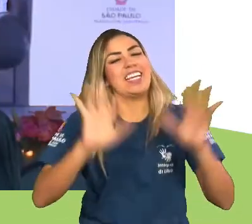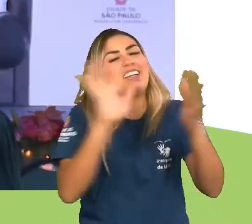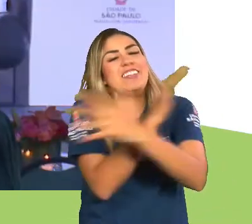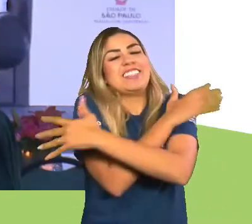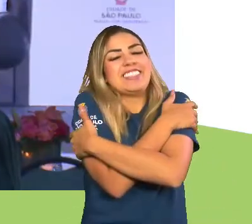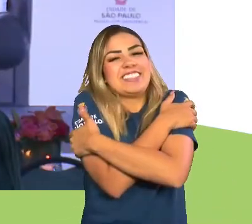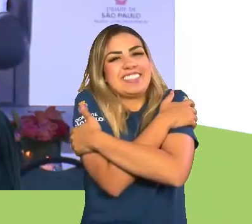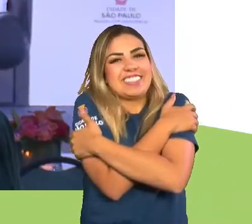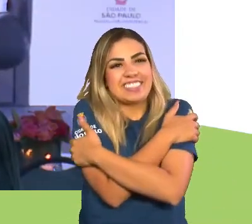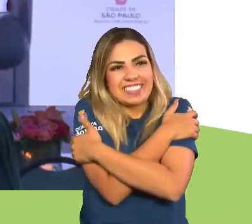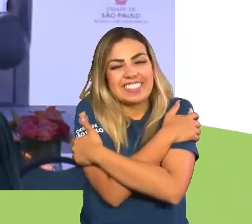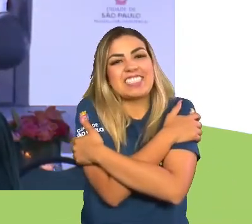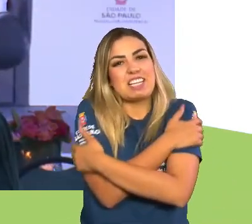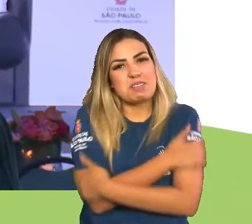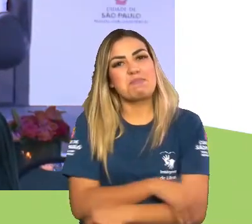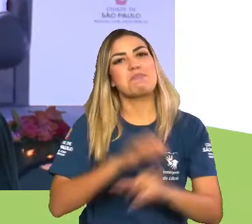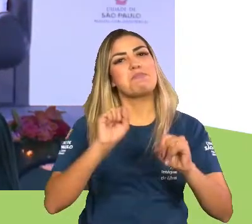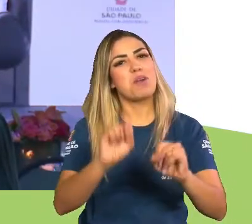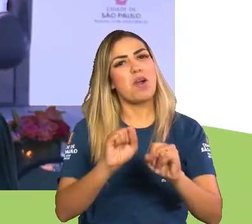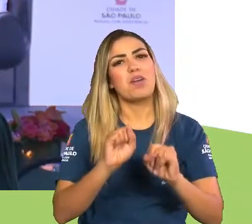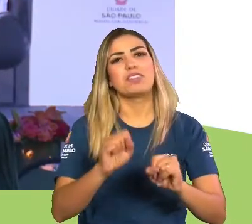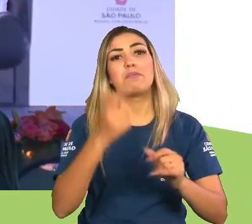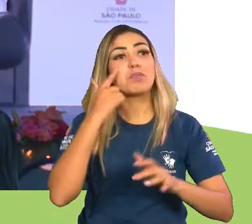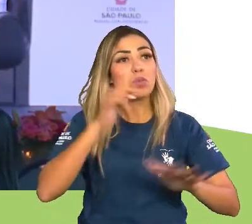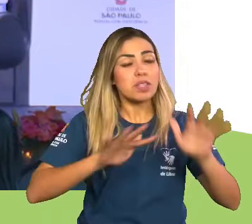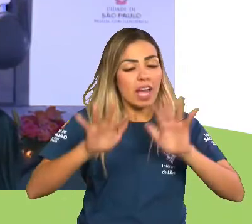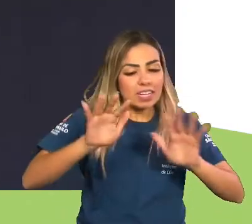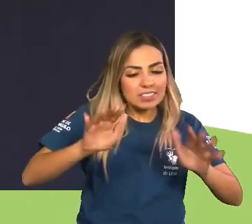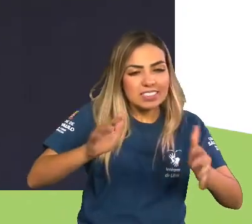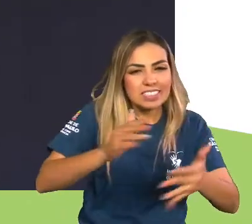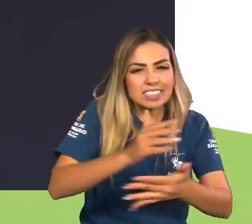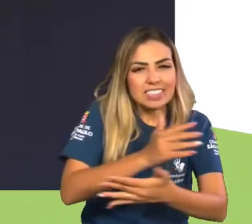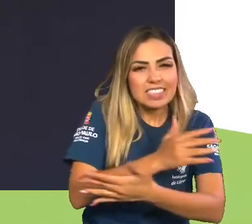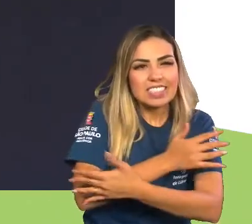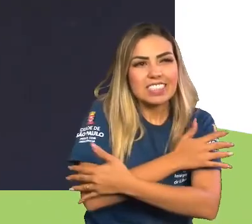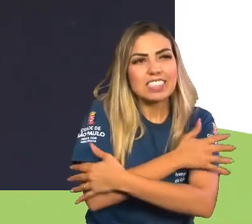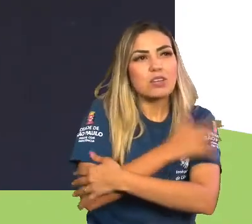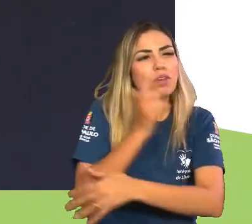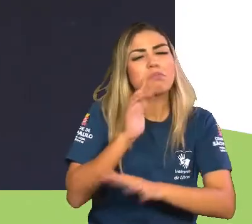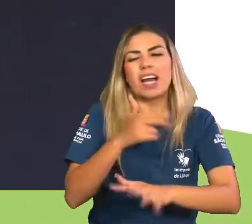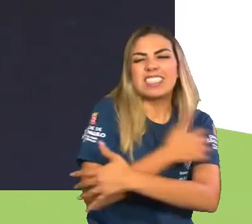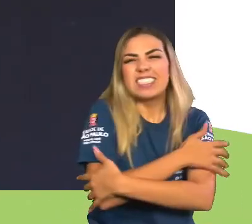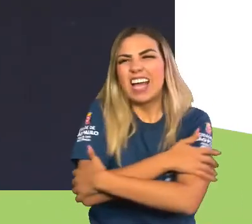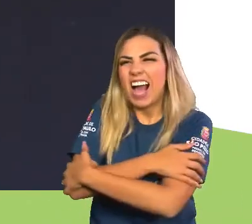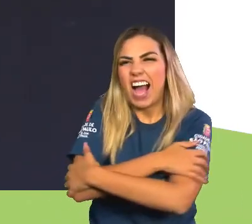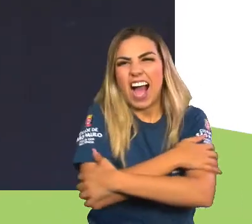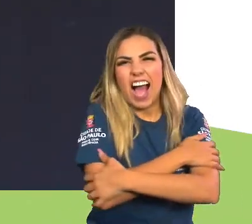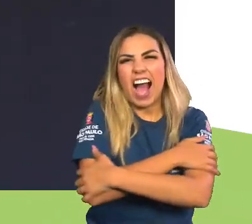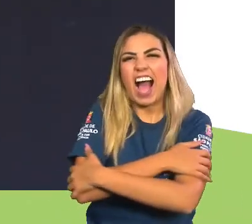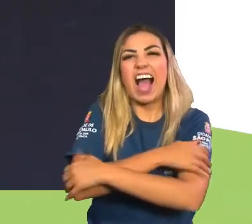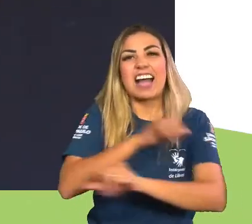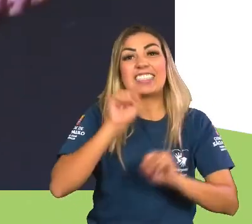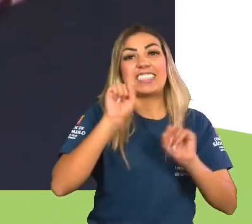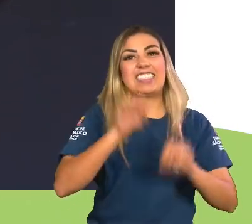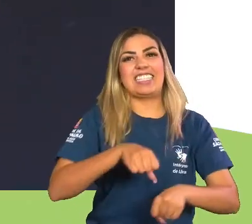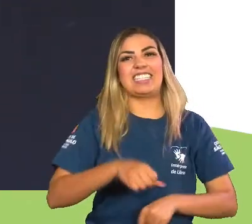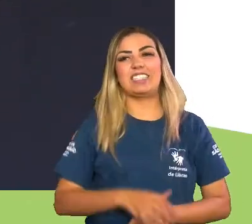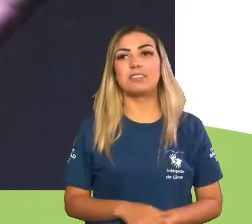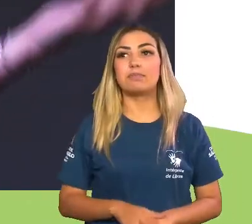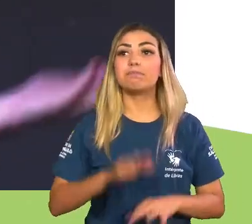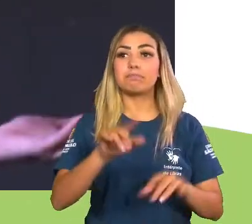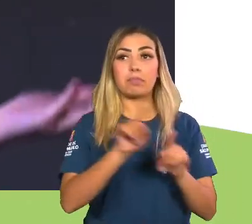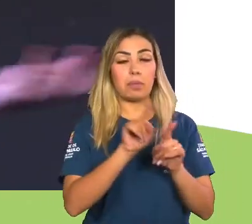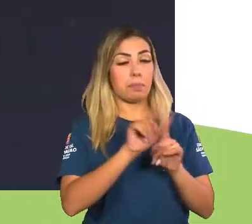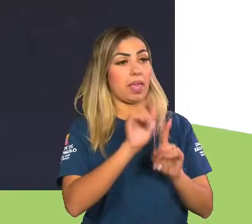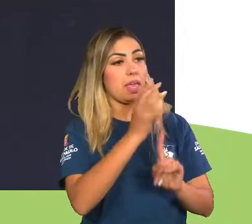você acha que não? Eu abracei com cuidado para não machucar, mas abracei, abracei muito. E, Carlinhos, a gente está falando aqui de arte, a